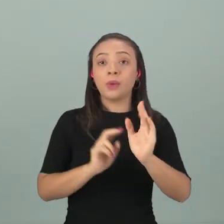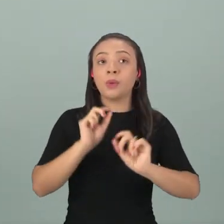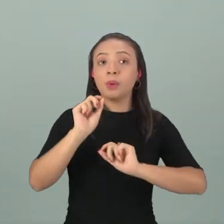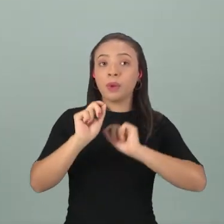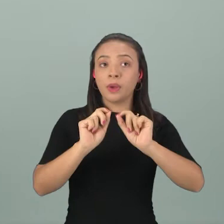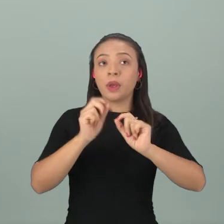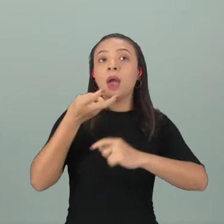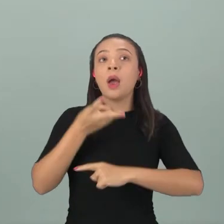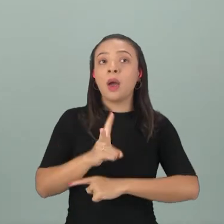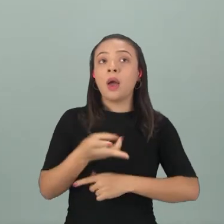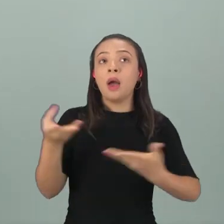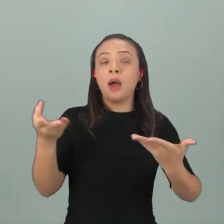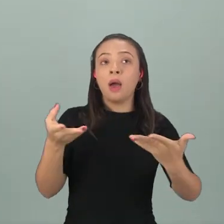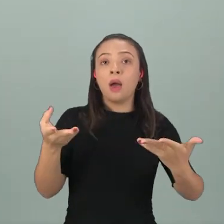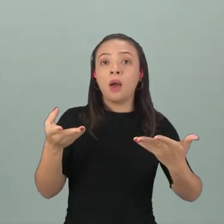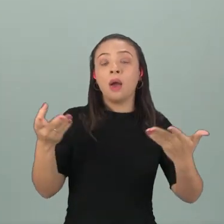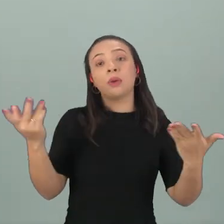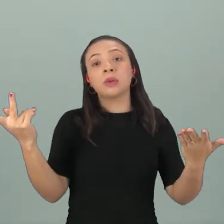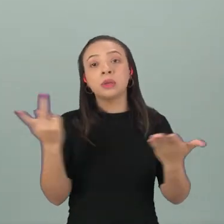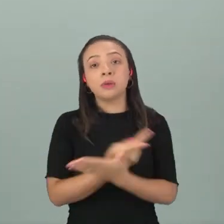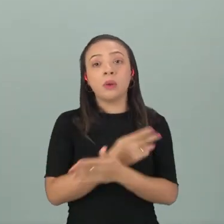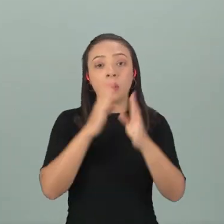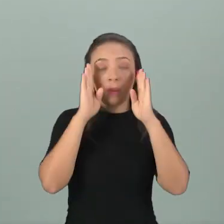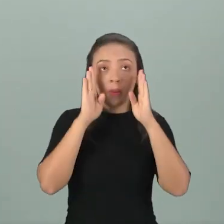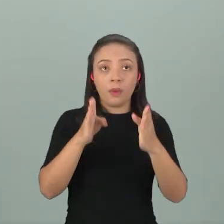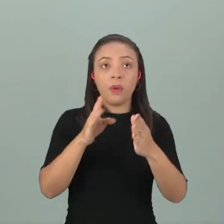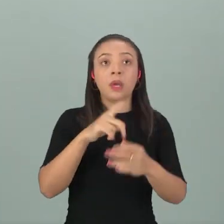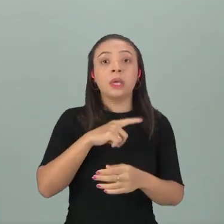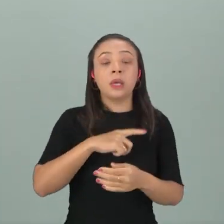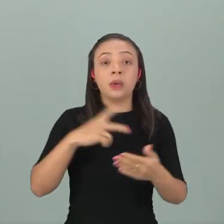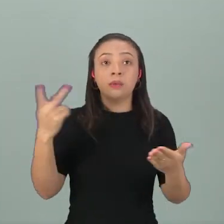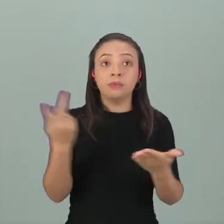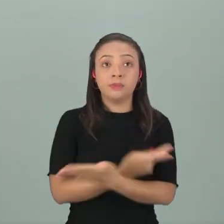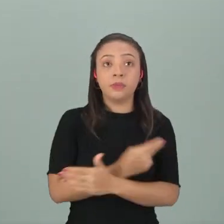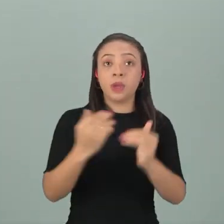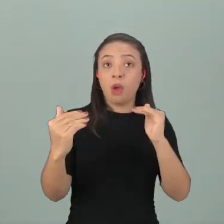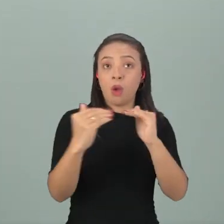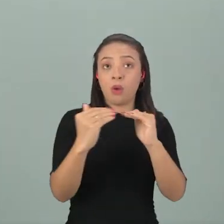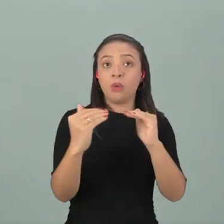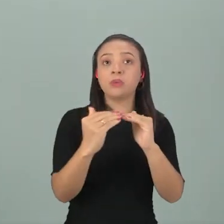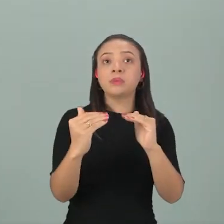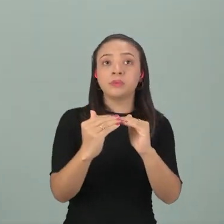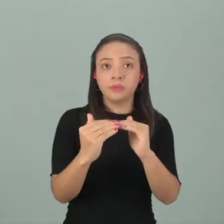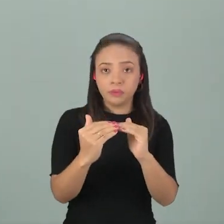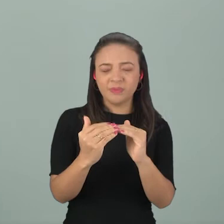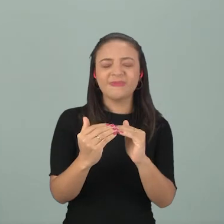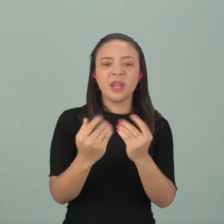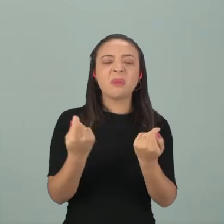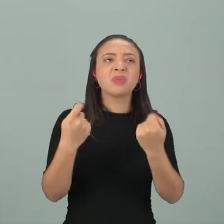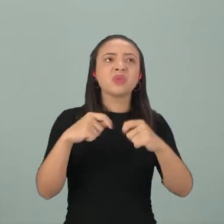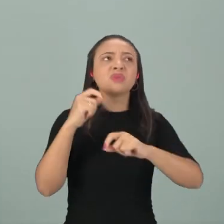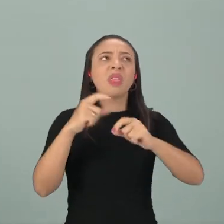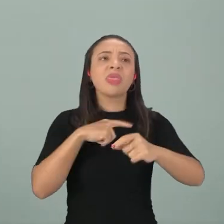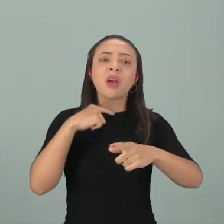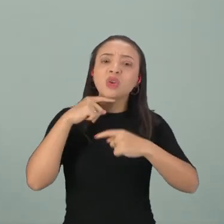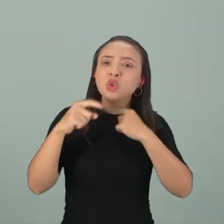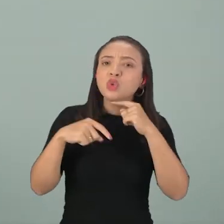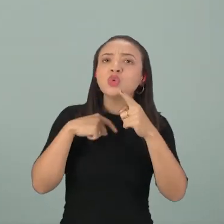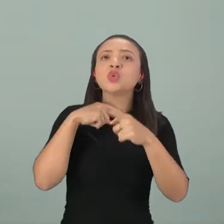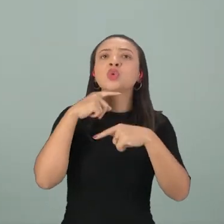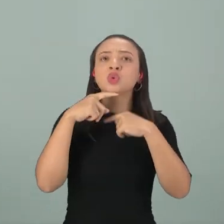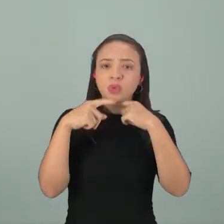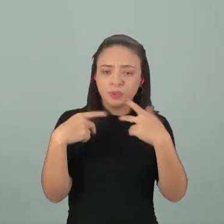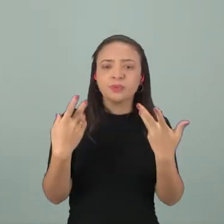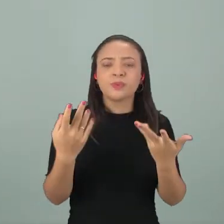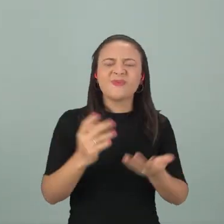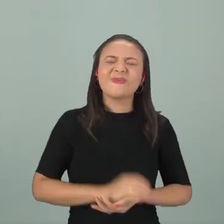Continuando, sobre alguns casos específicos. Há casos que a concordância, essa concordância, ela vai gerar